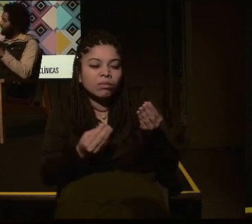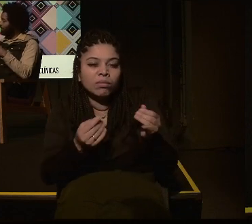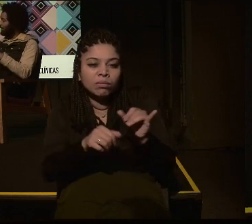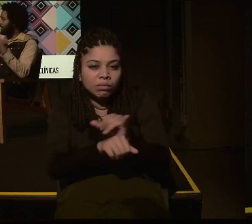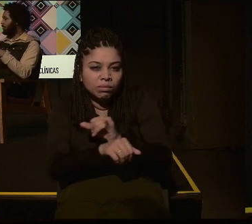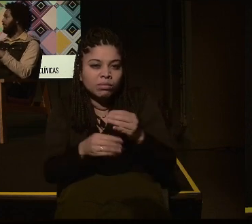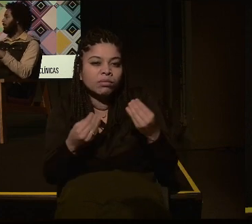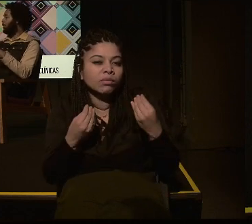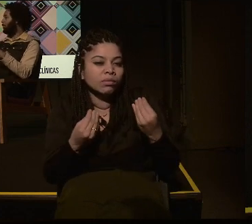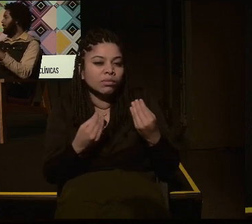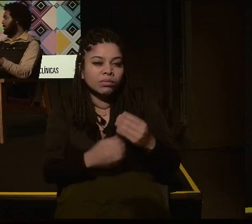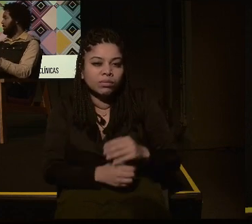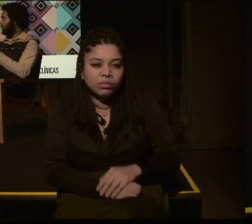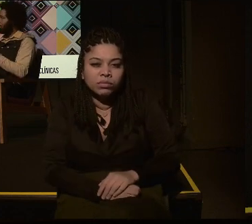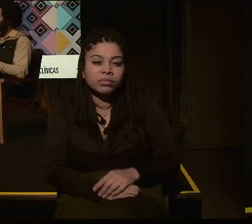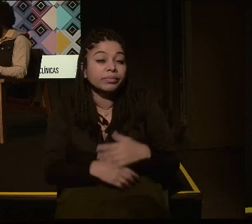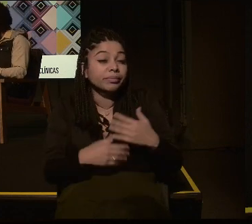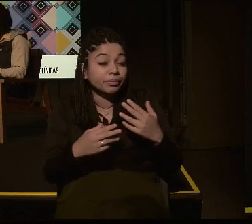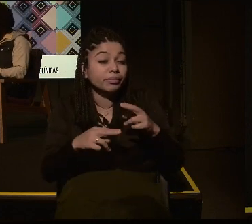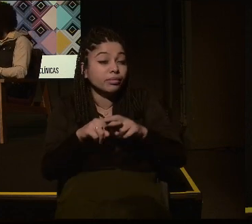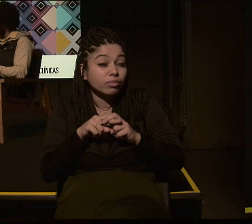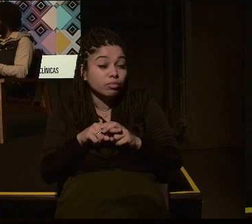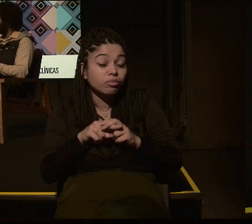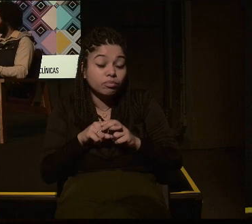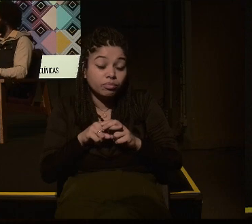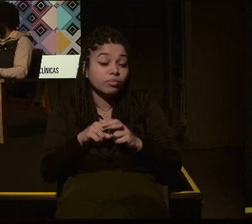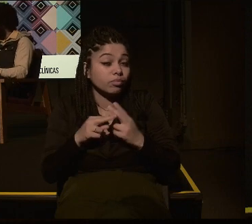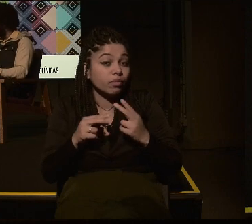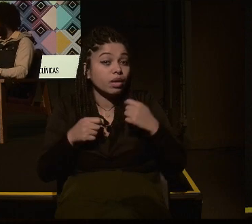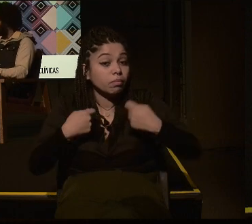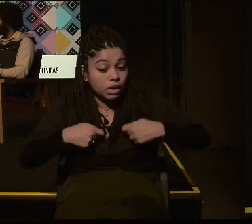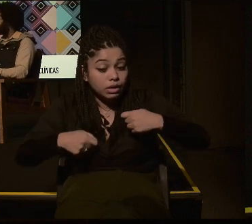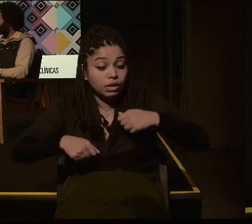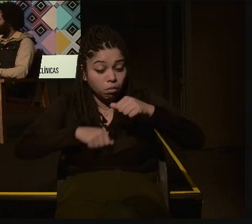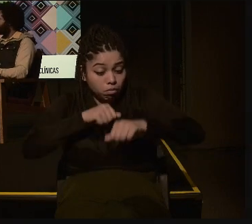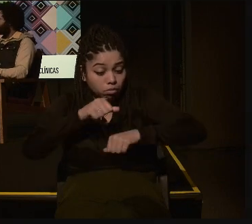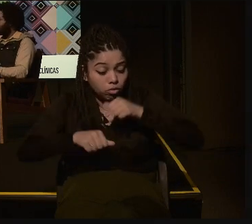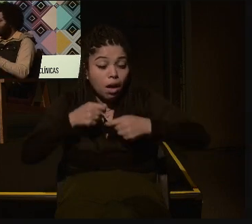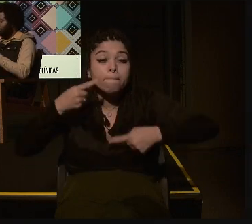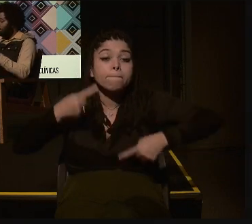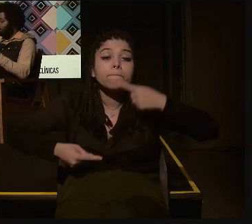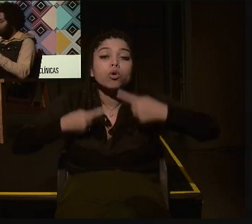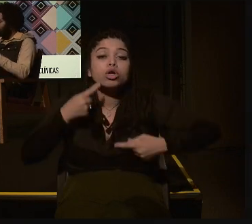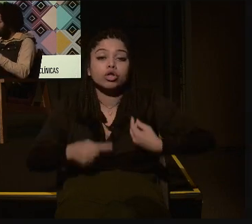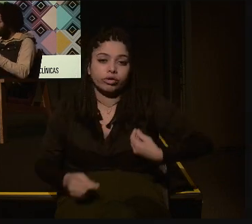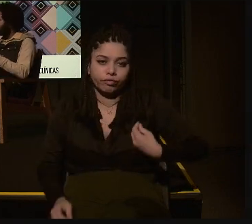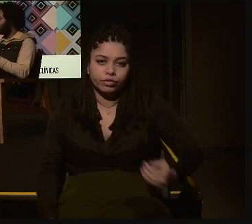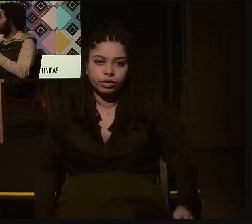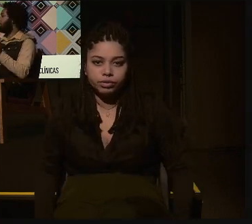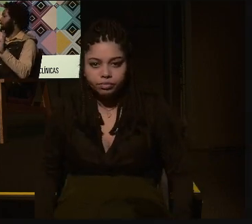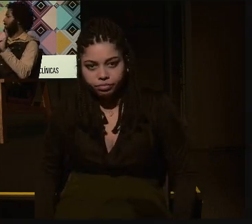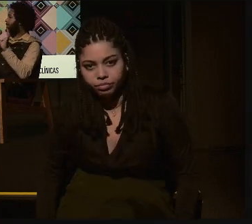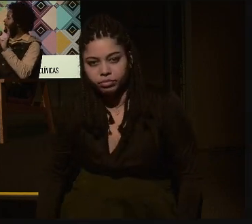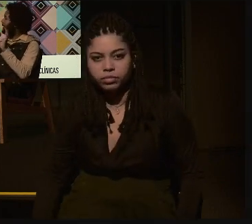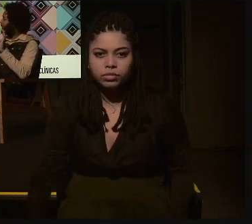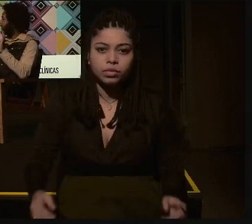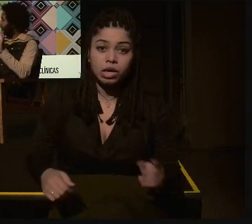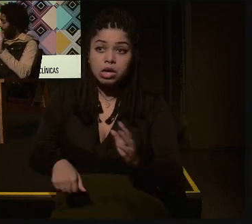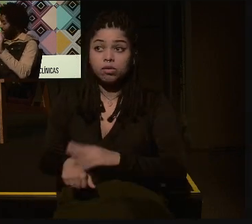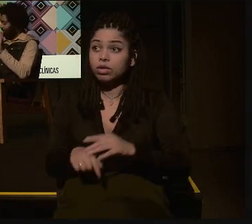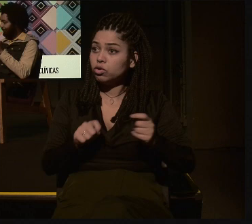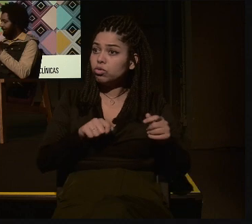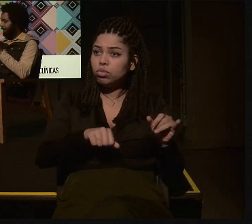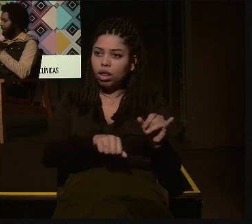que a gente isso que vem como política de morte vai sendo transformado em política de vida. Você faz uma torção nisso. Fala, talvez